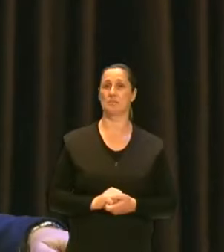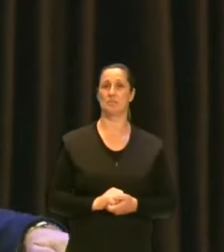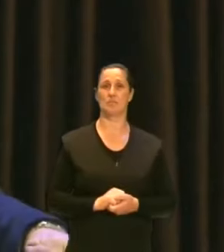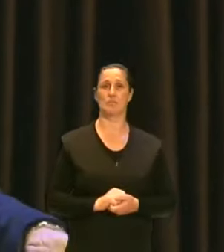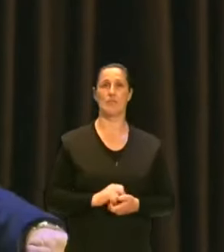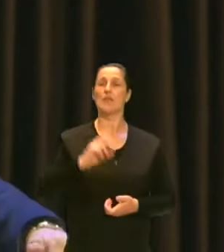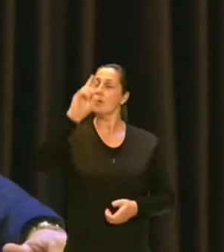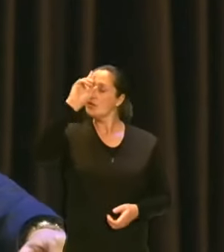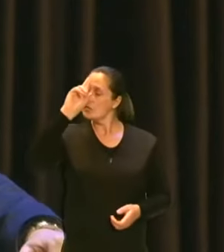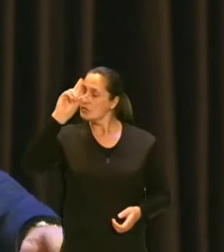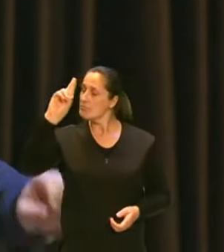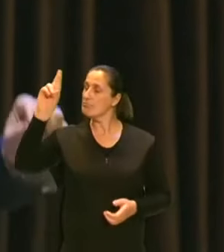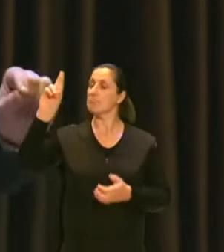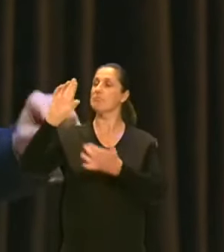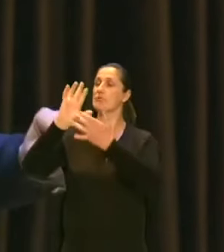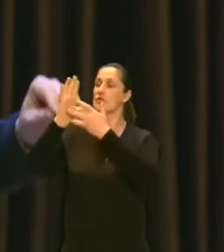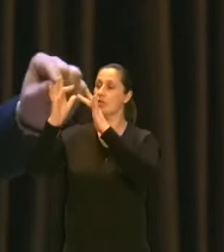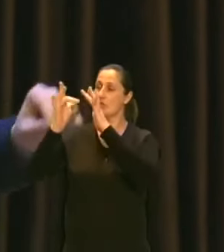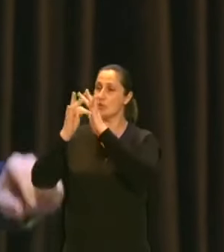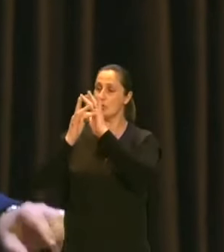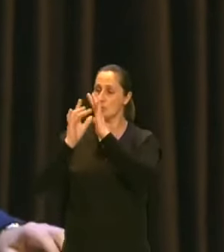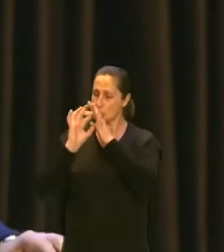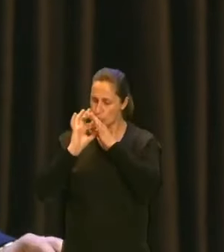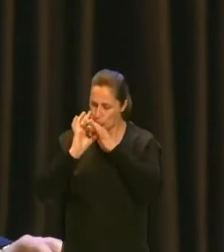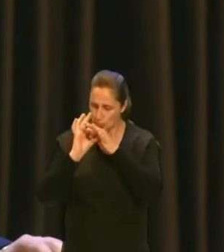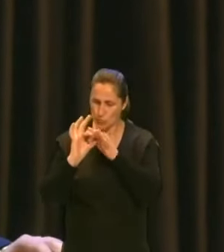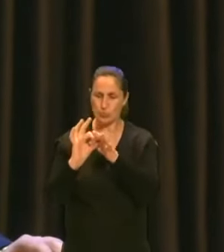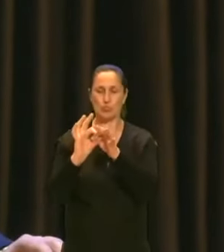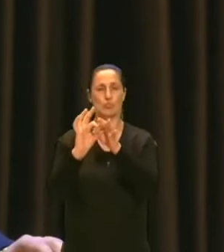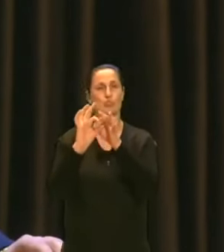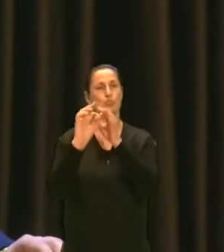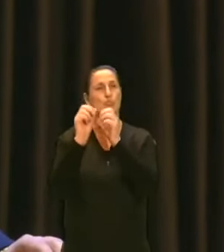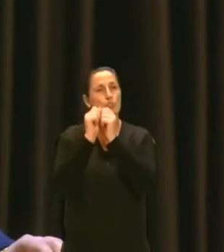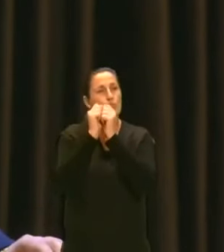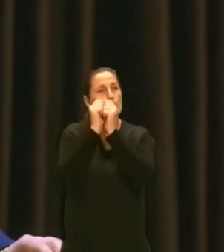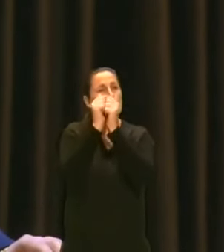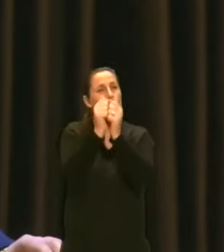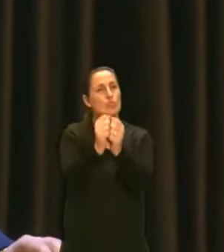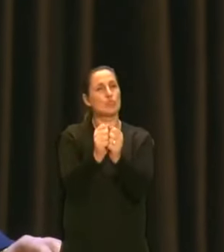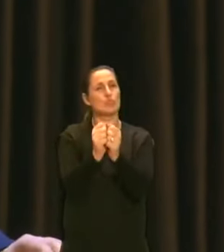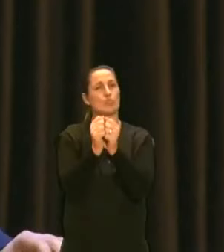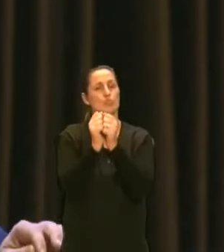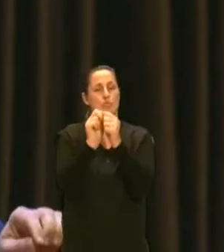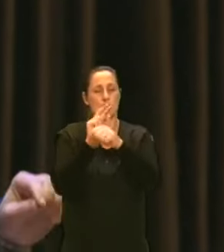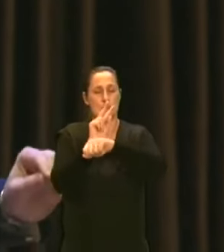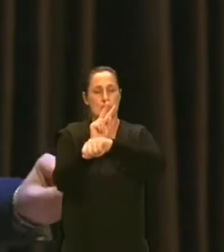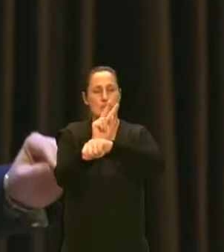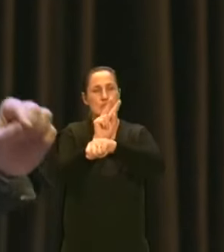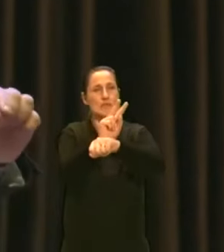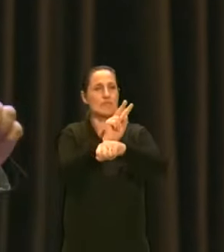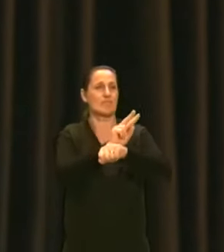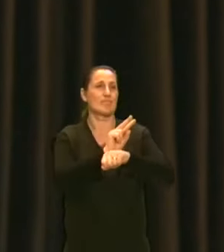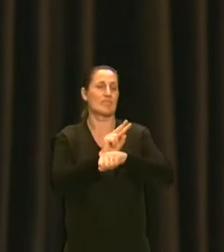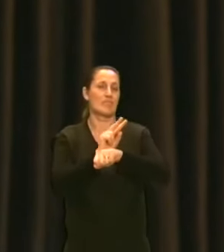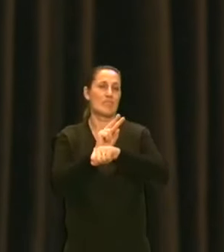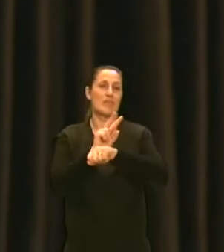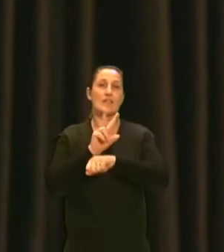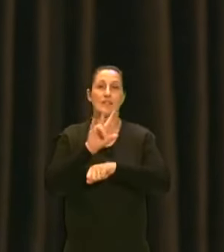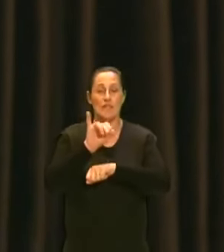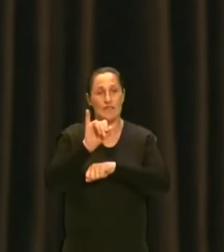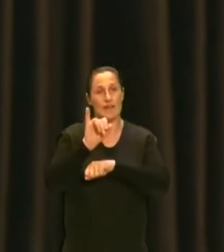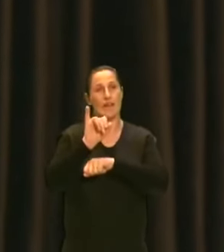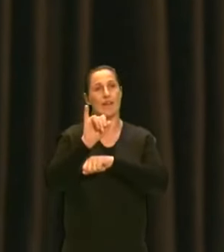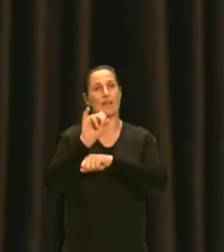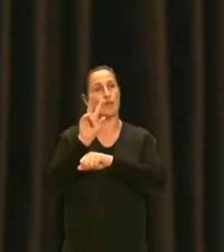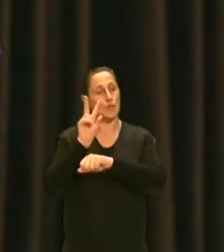O Senhor Jesus está conosco como uma sombra. E Ele vai nos guardar até a nossa chegada